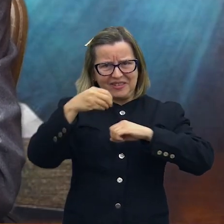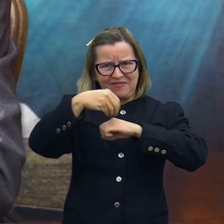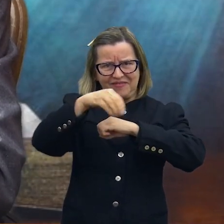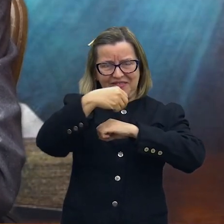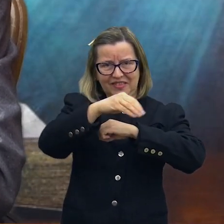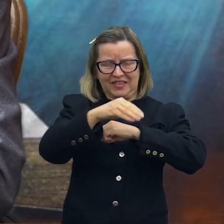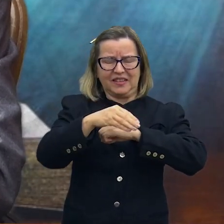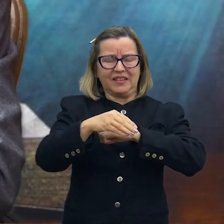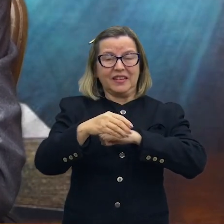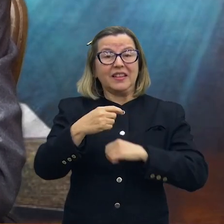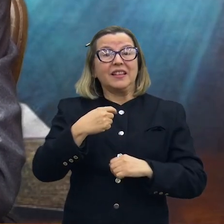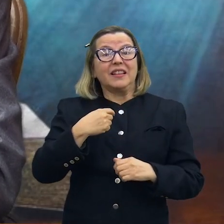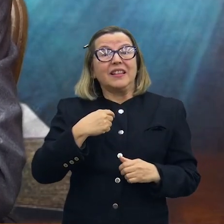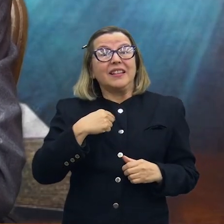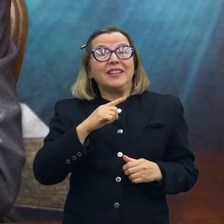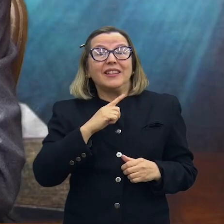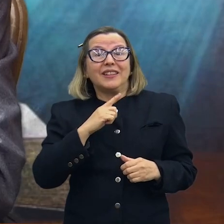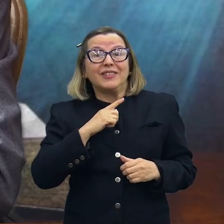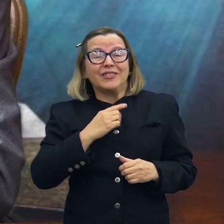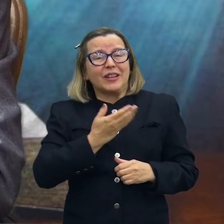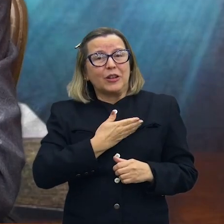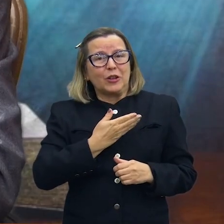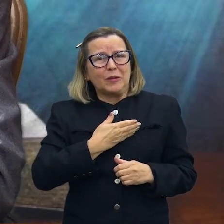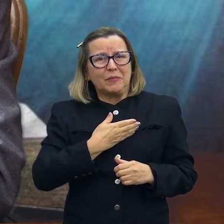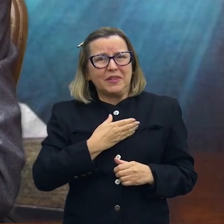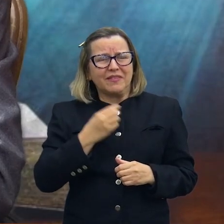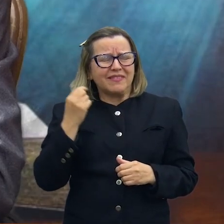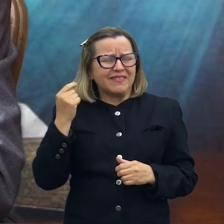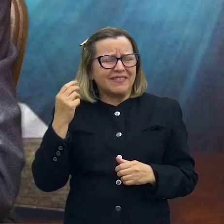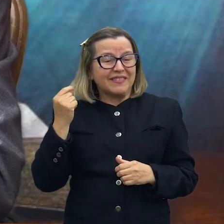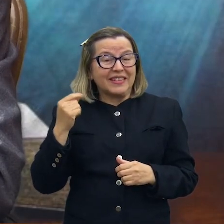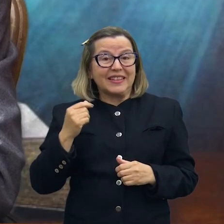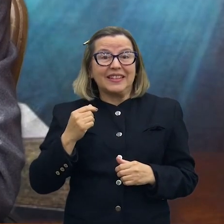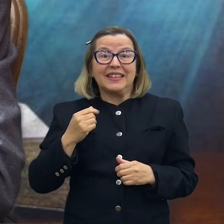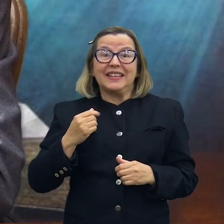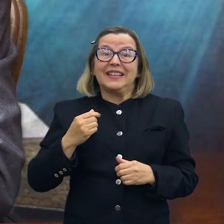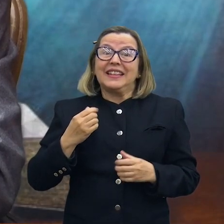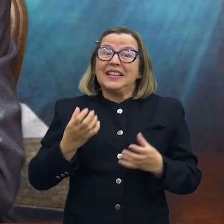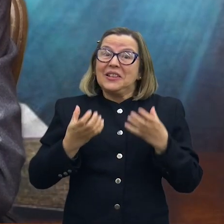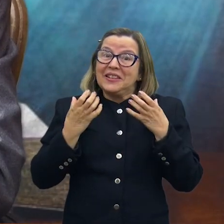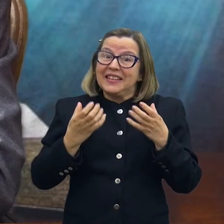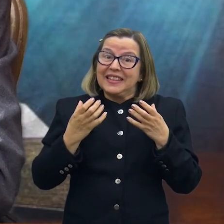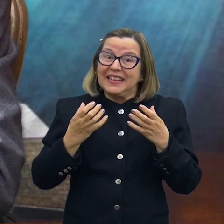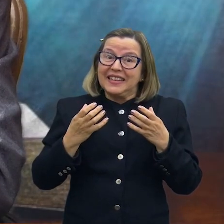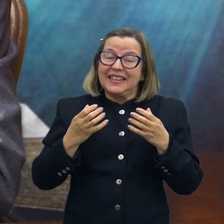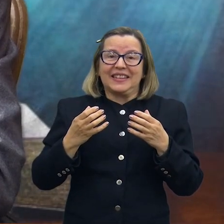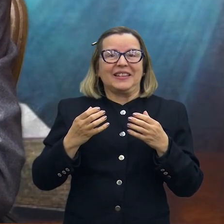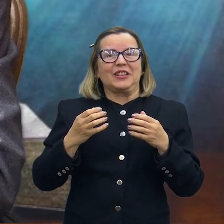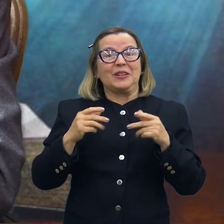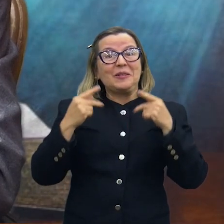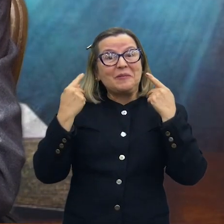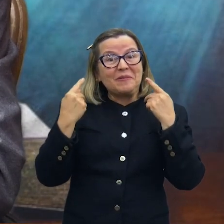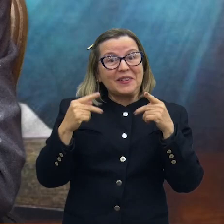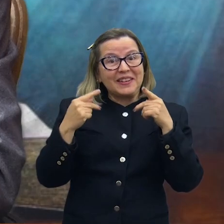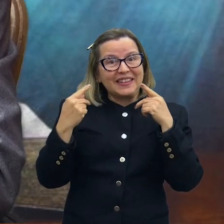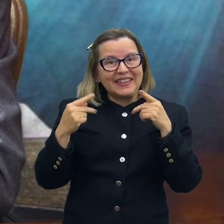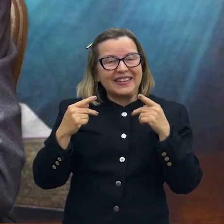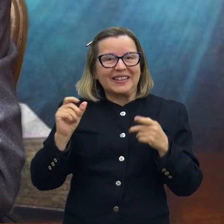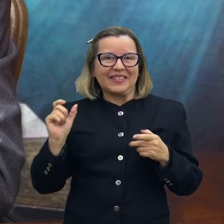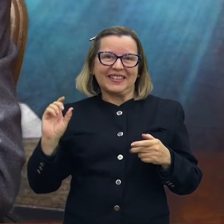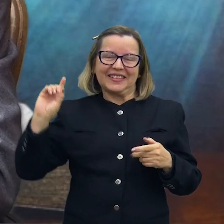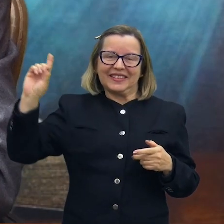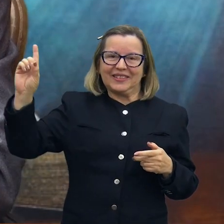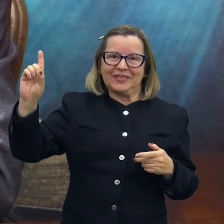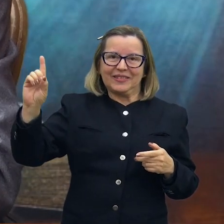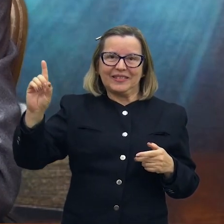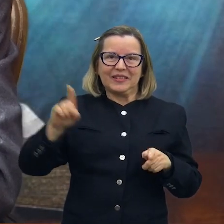amigo que fazia tempo que eu queria conversar com ele sobre a palavra de Deus e eu nunca